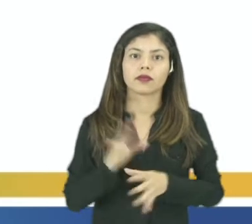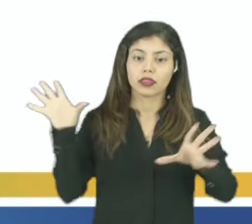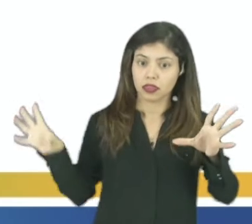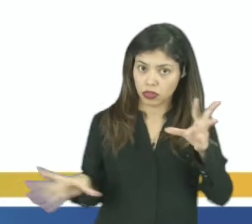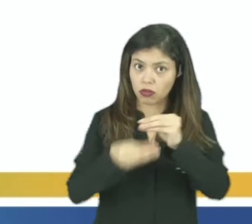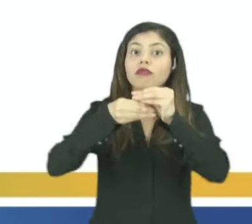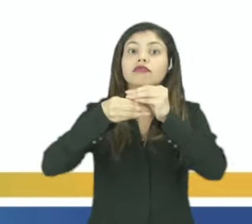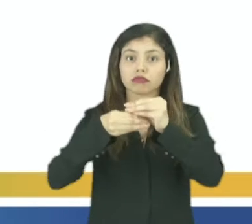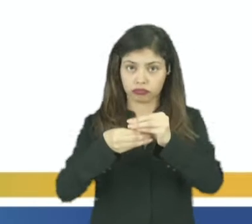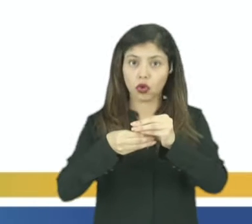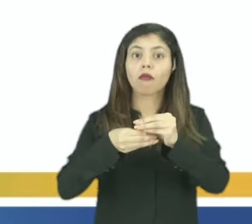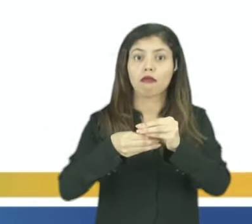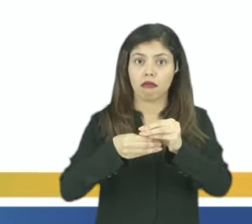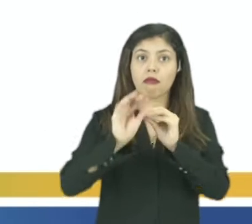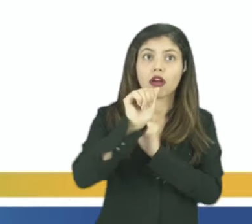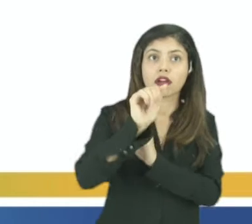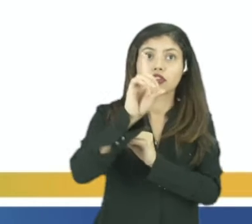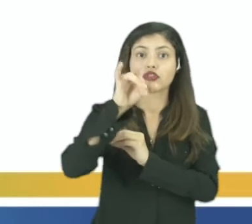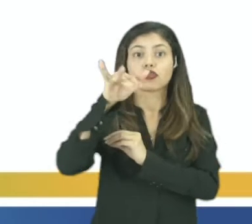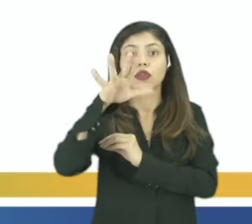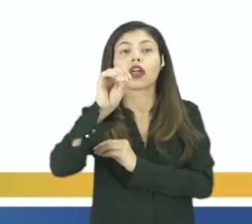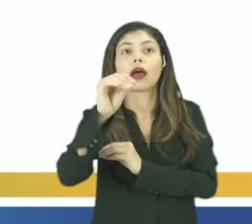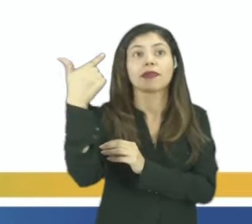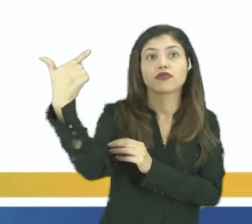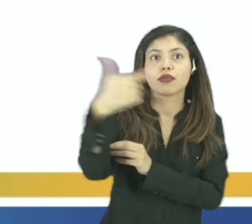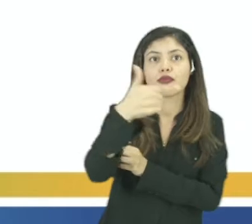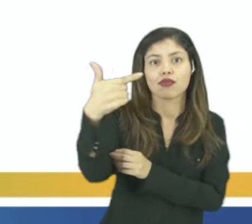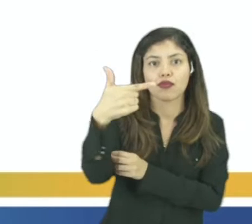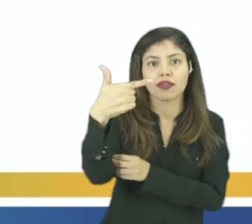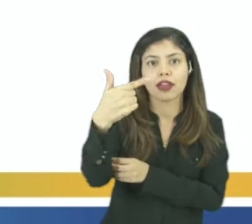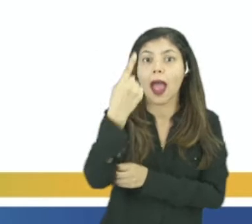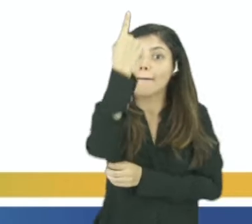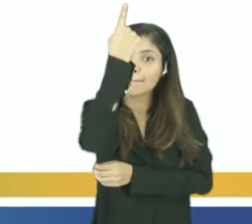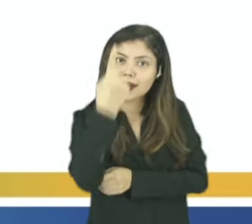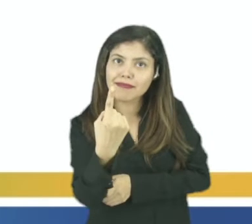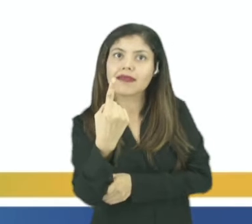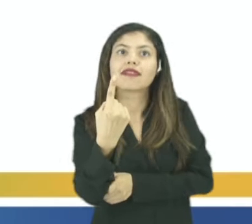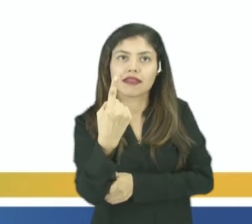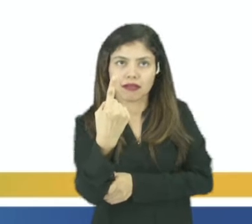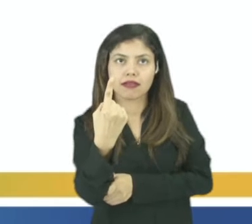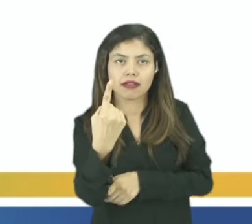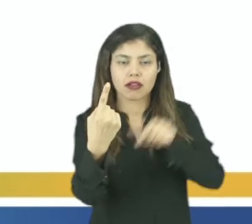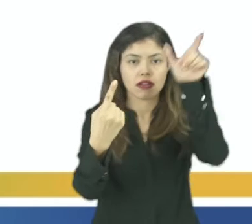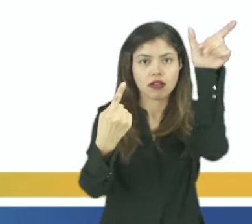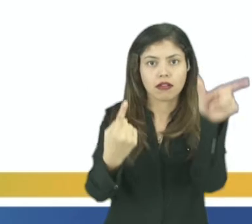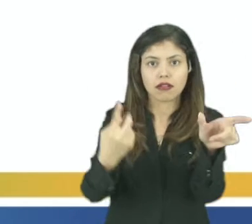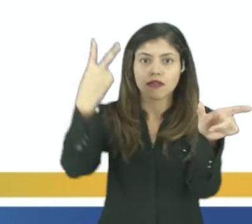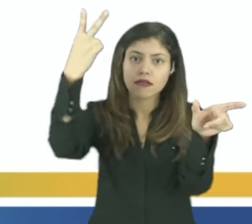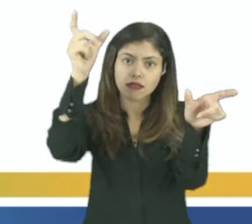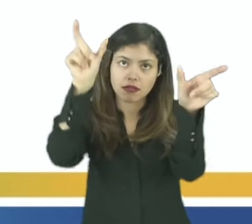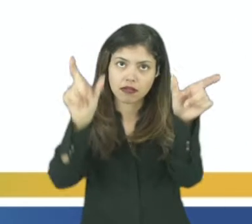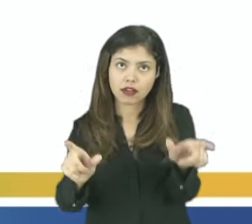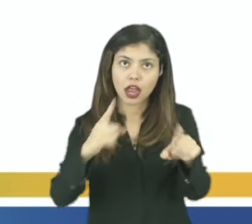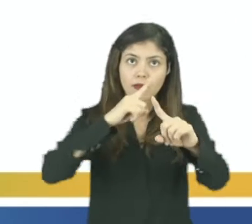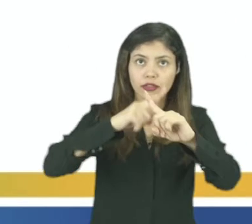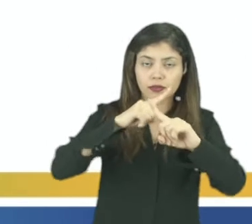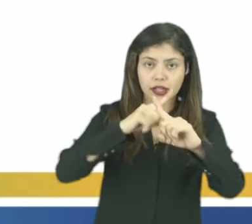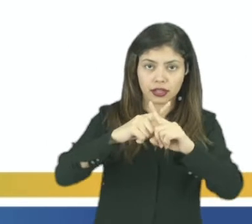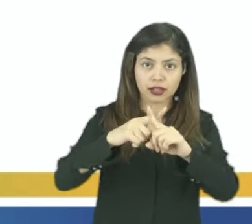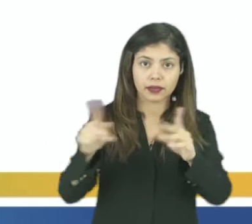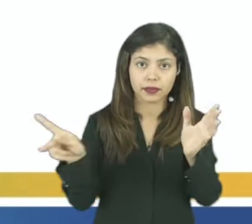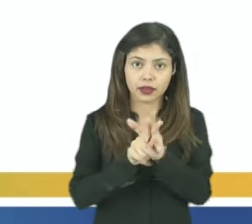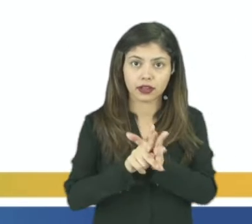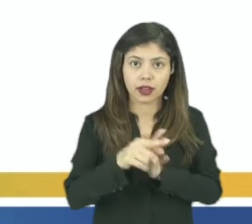Vamos adicionarmos a segunda coluna à primeira coluna e em seguida multiplicar